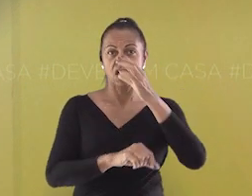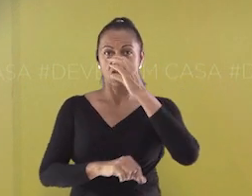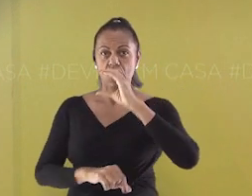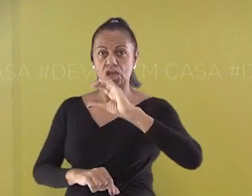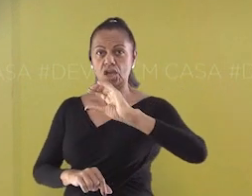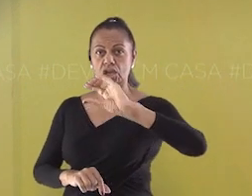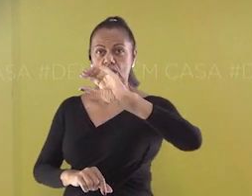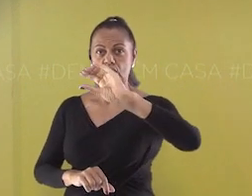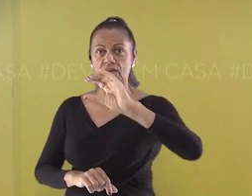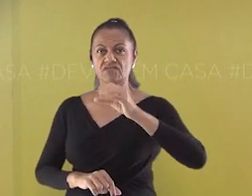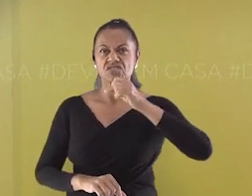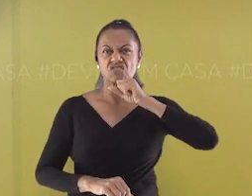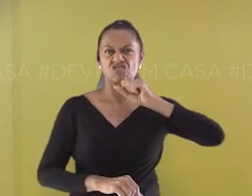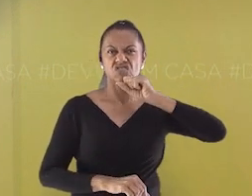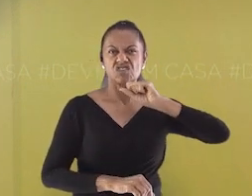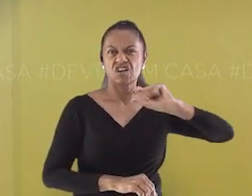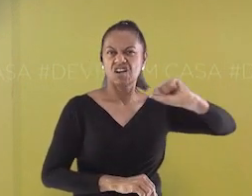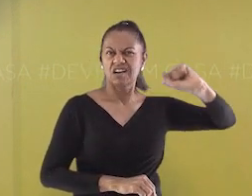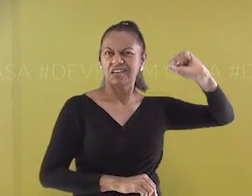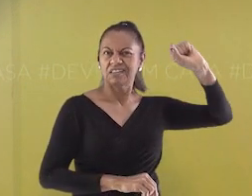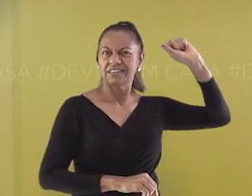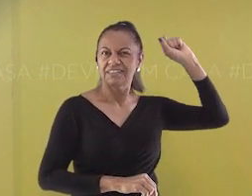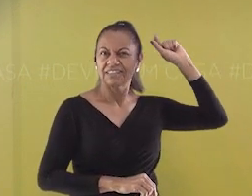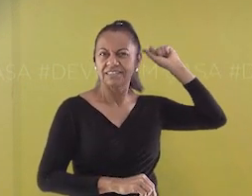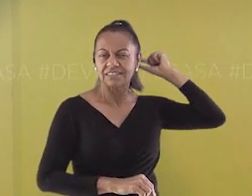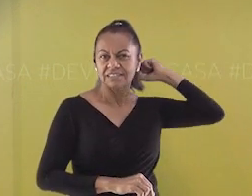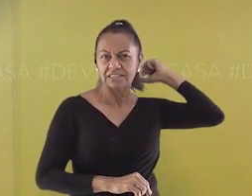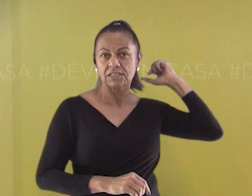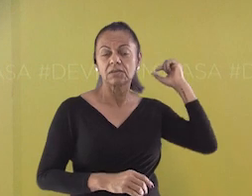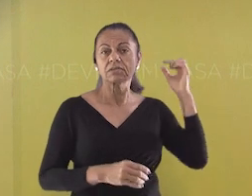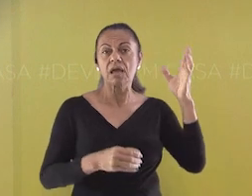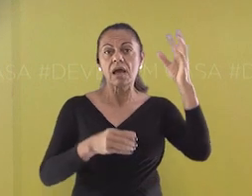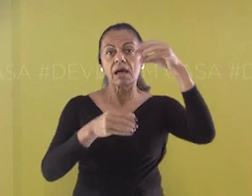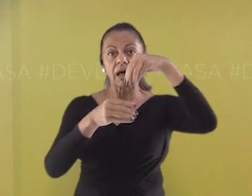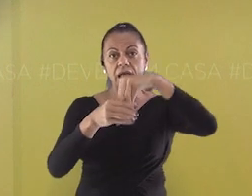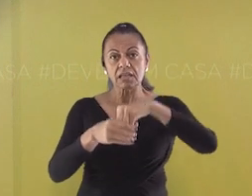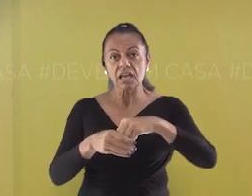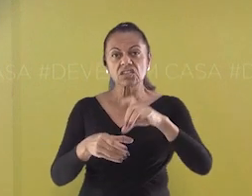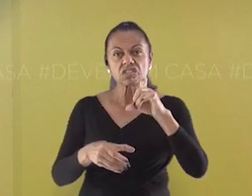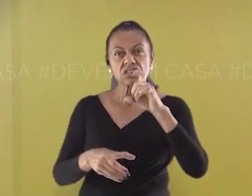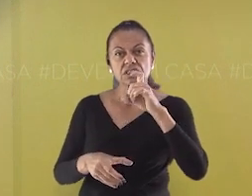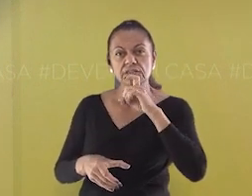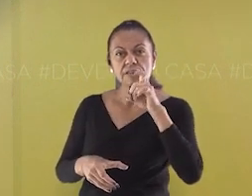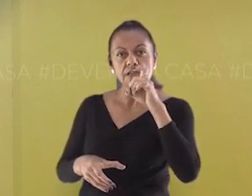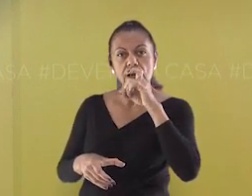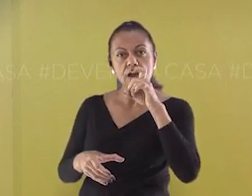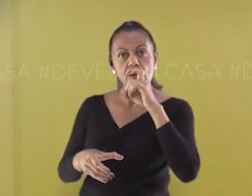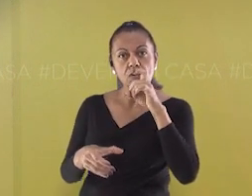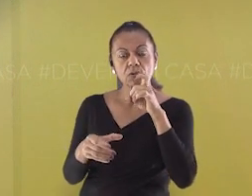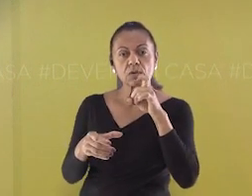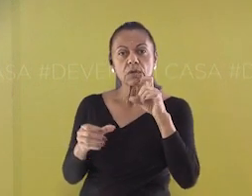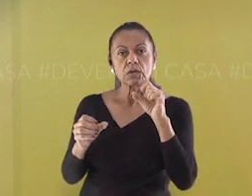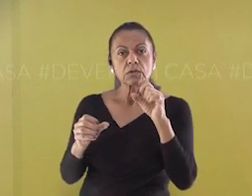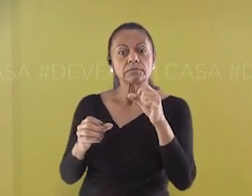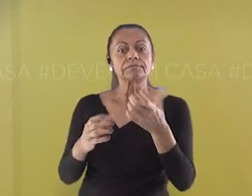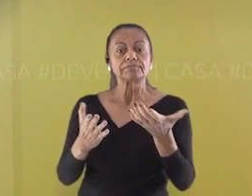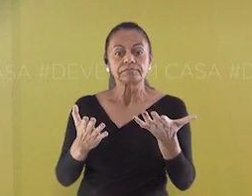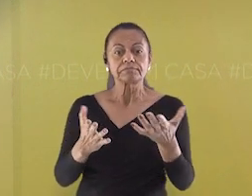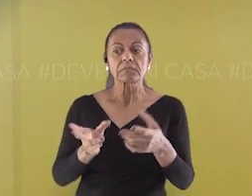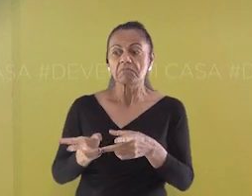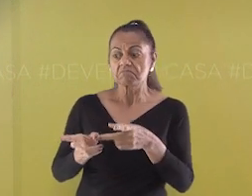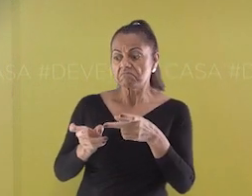elefantes. Eles foram encontrados em enormes blocos de gelo. E nós também podemos